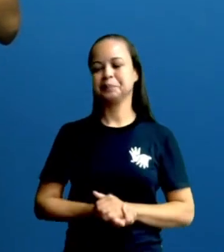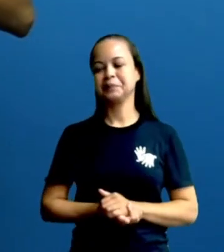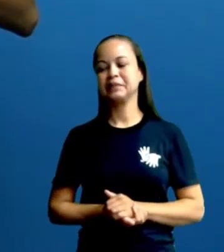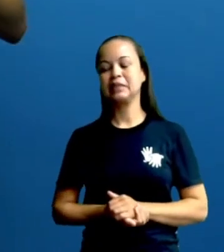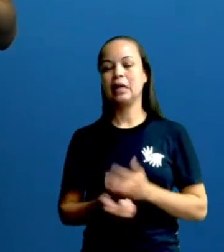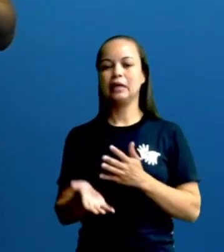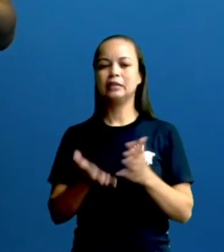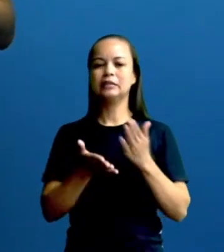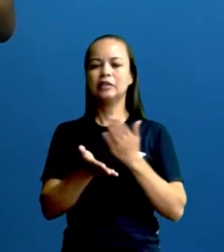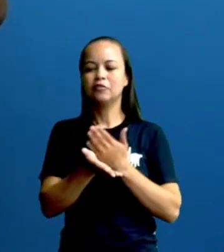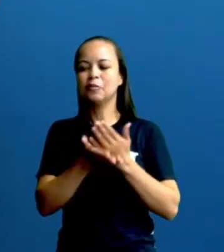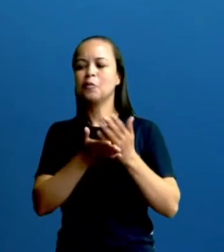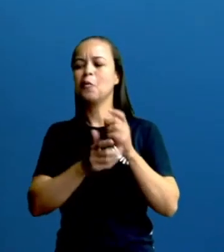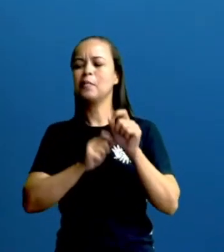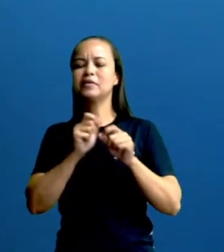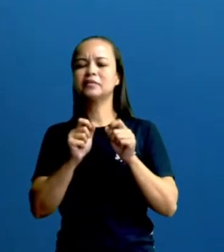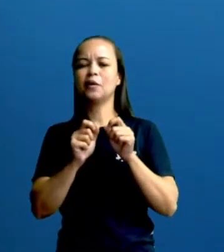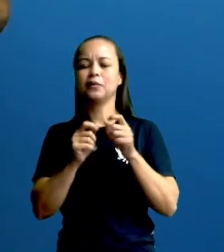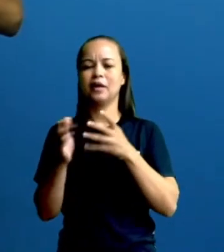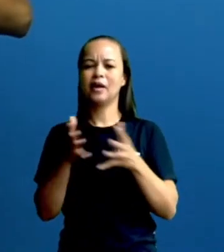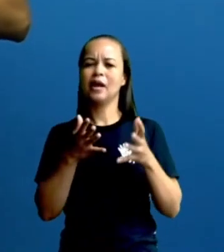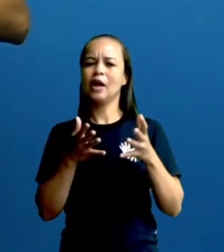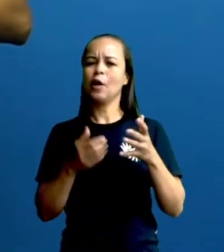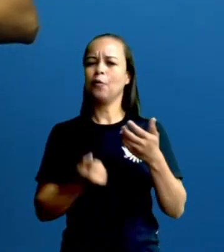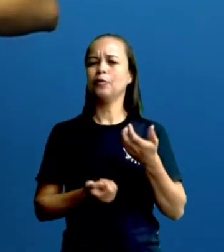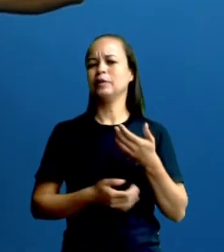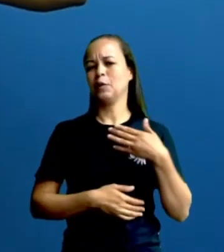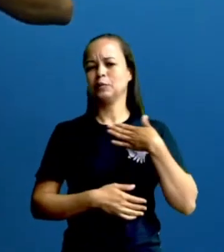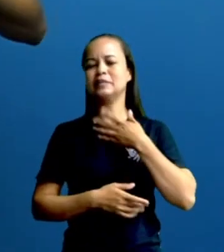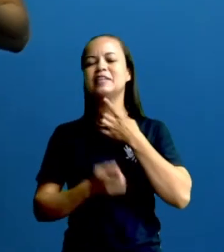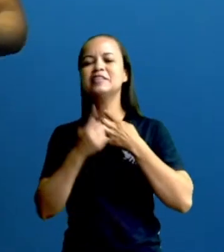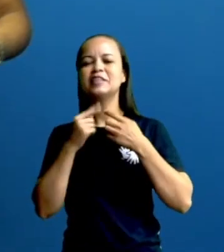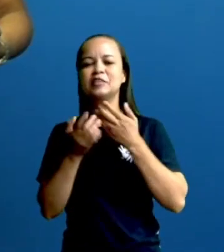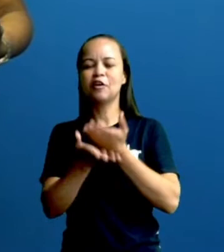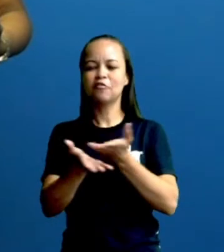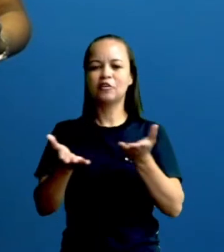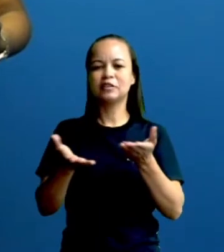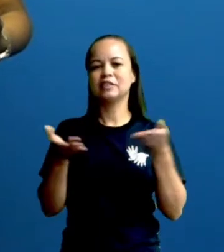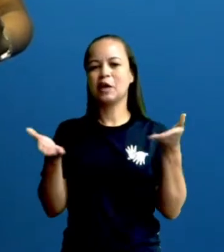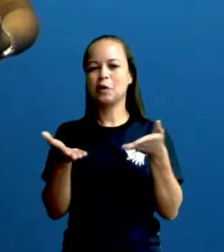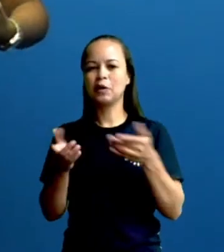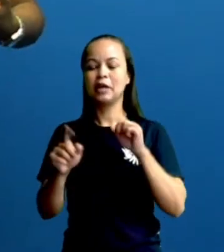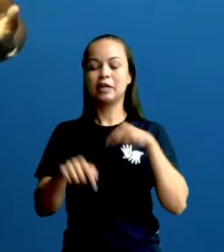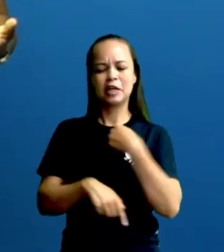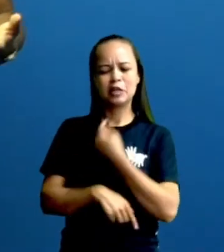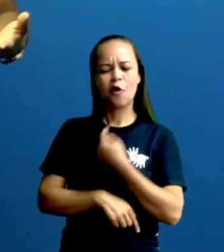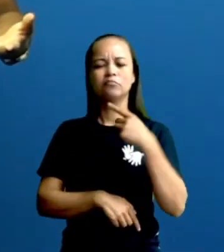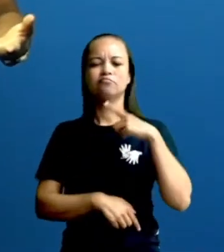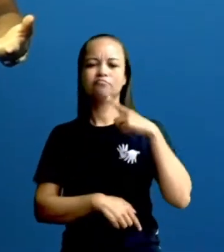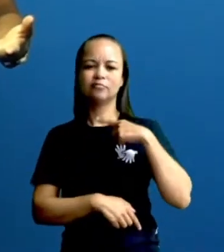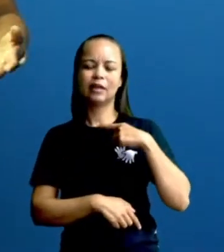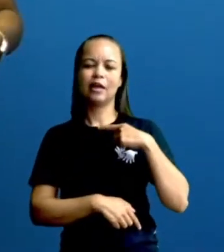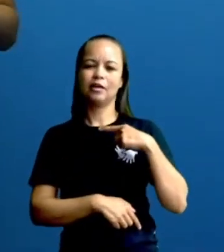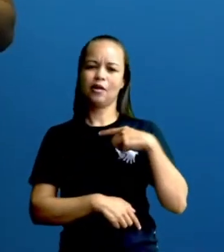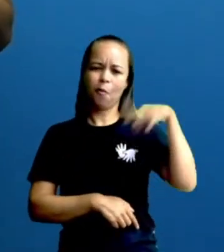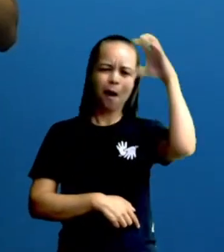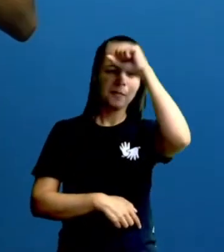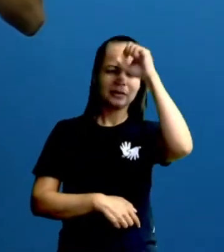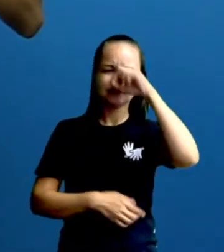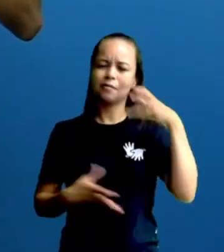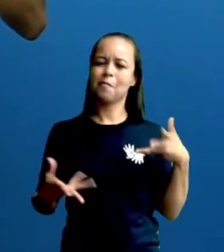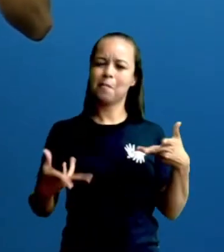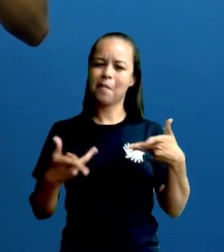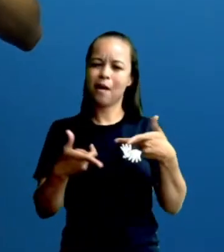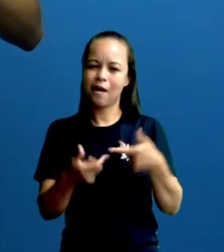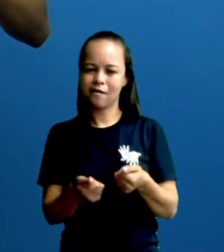learn English and have fun. É o que eu desejo a você a partir de agora. Que nós tenhamos um aprendizado maravilhoso e